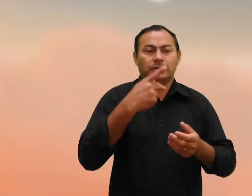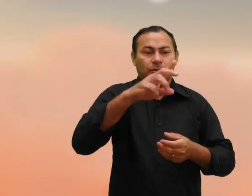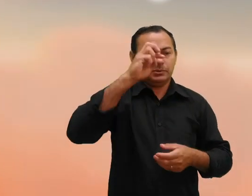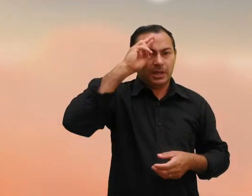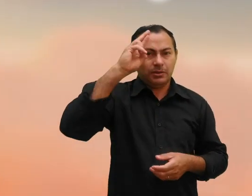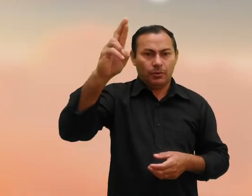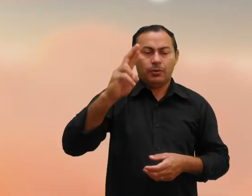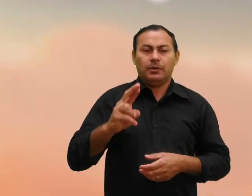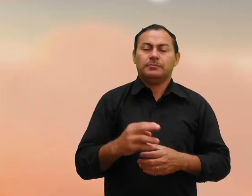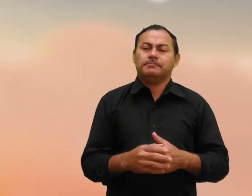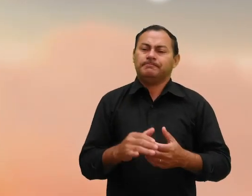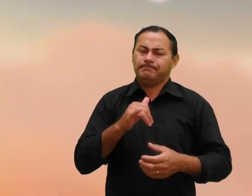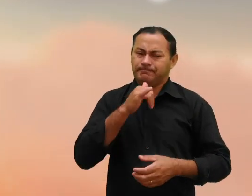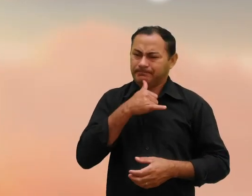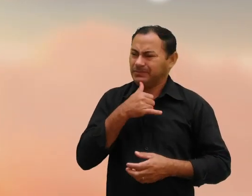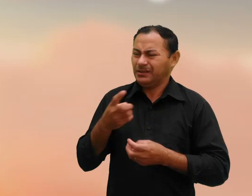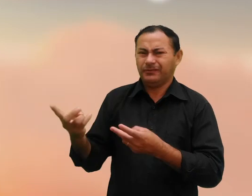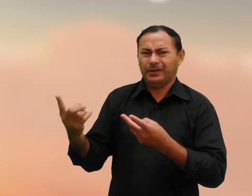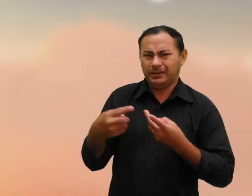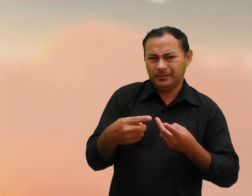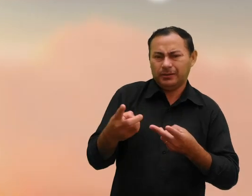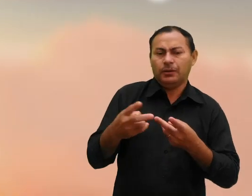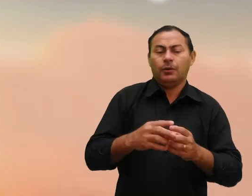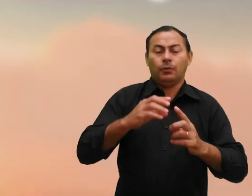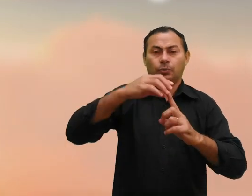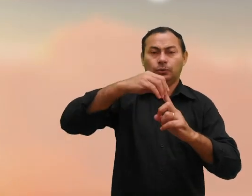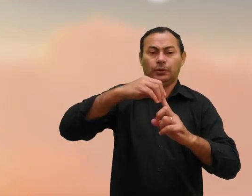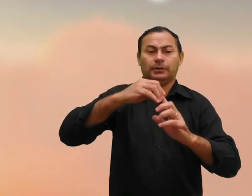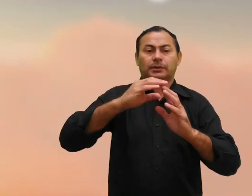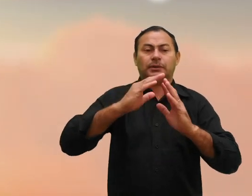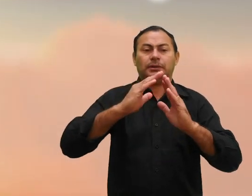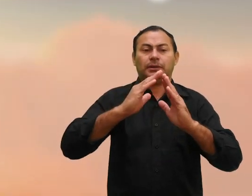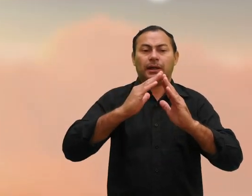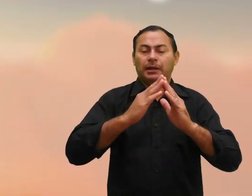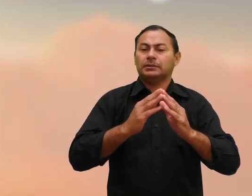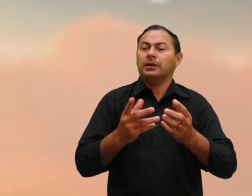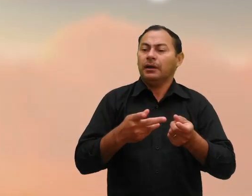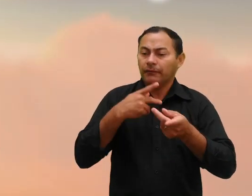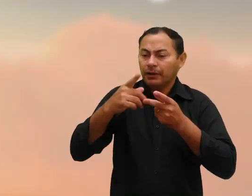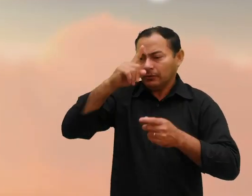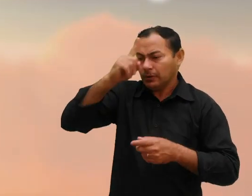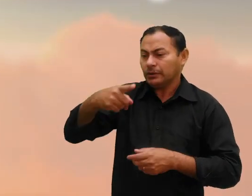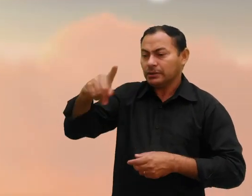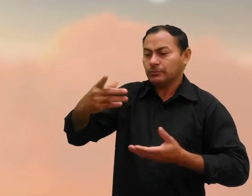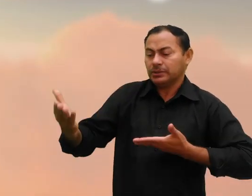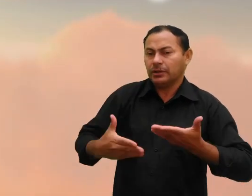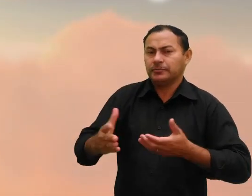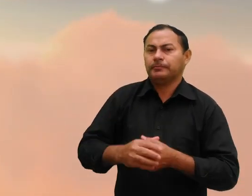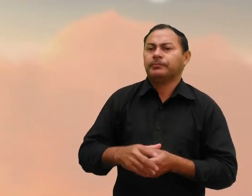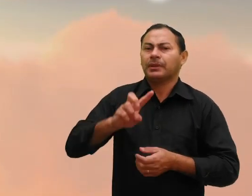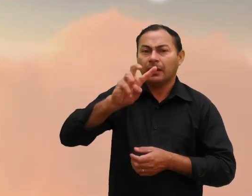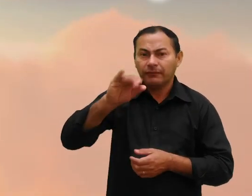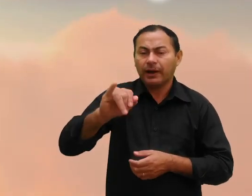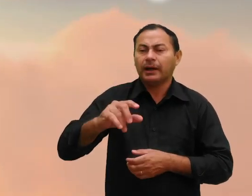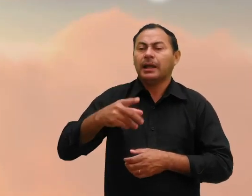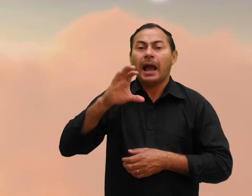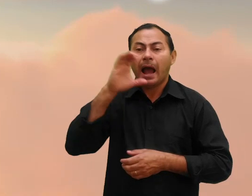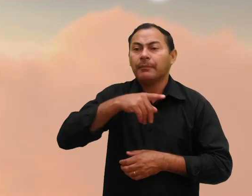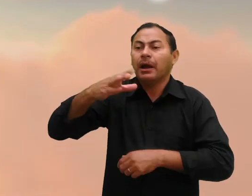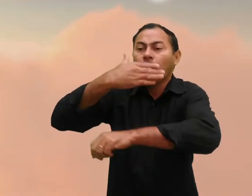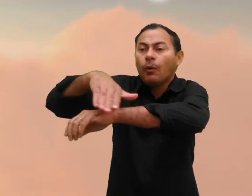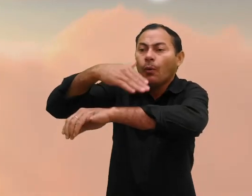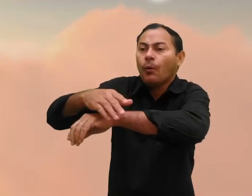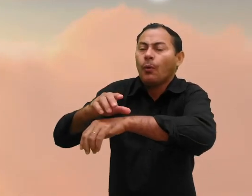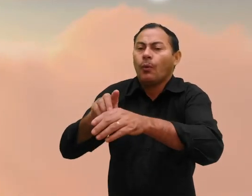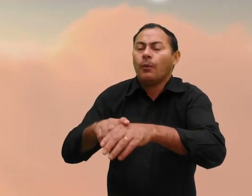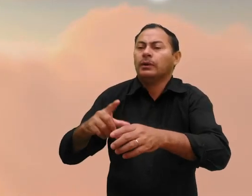isso ao seu senhor. Que decepção, não? Então o dono da casa irou-se e ordenou ao seu servo: vá rapidamente